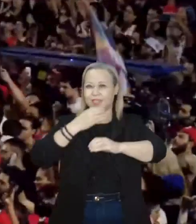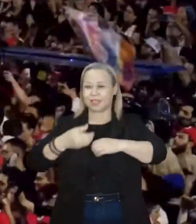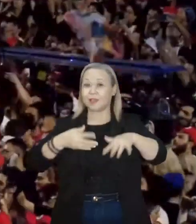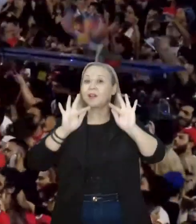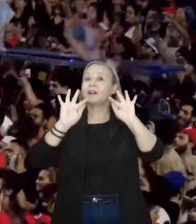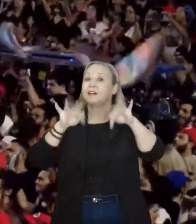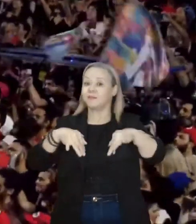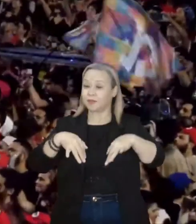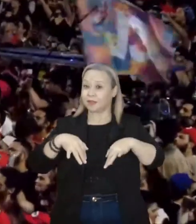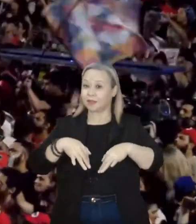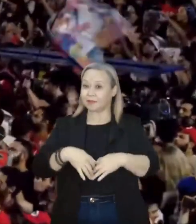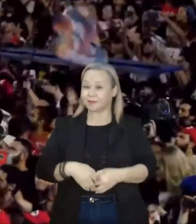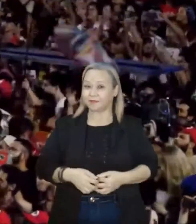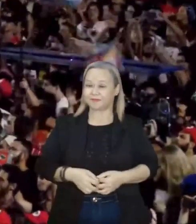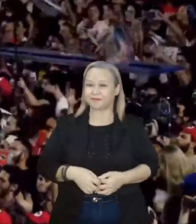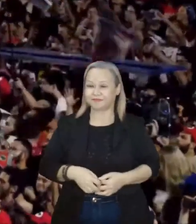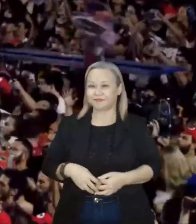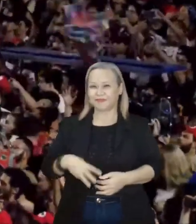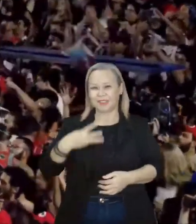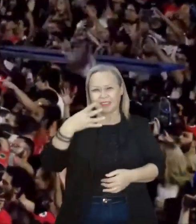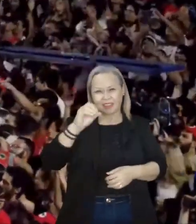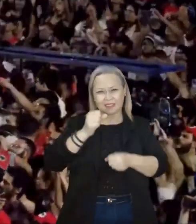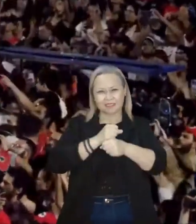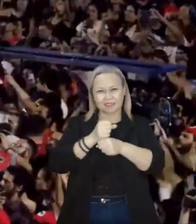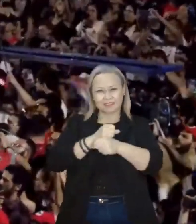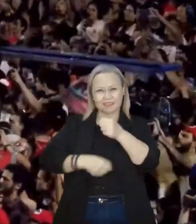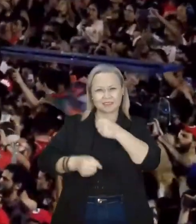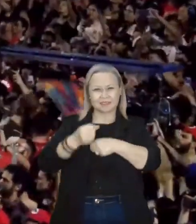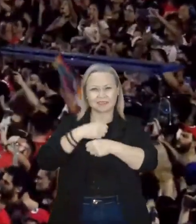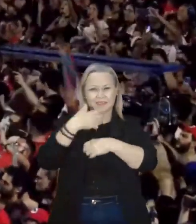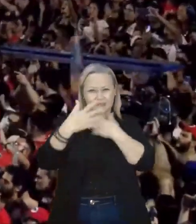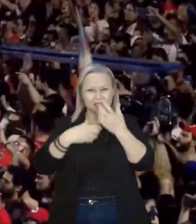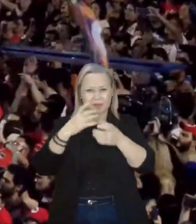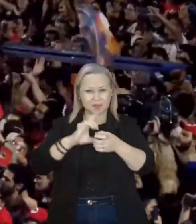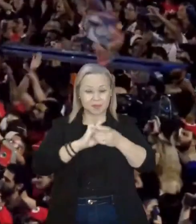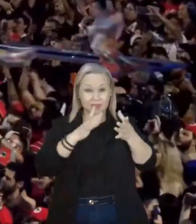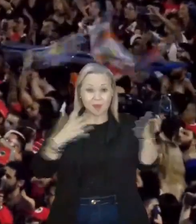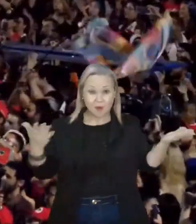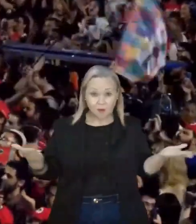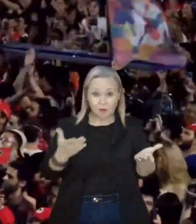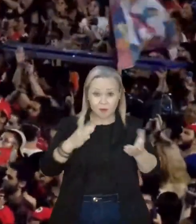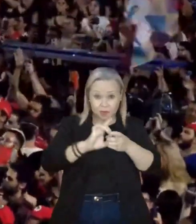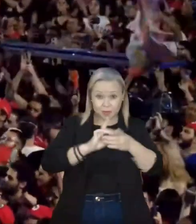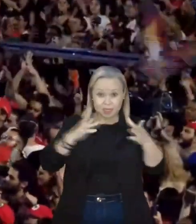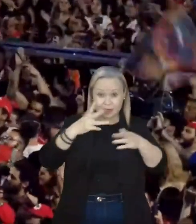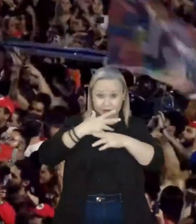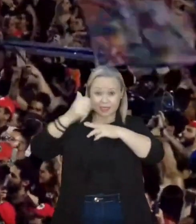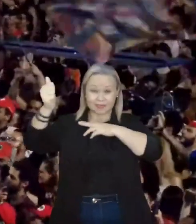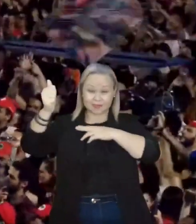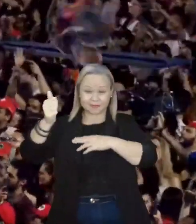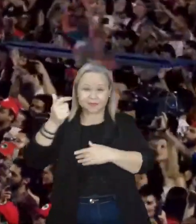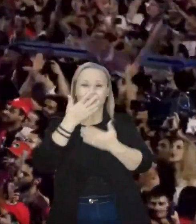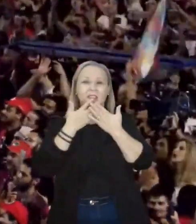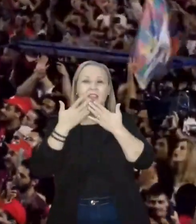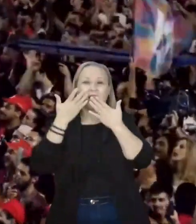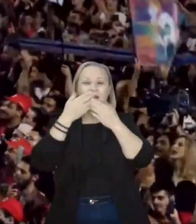a gente estava aqui lutando pela democracia. Hoje a democracia venceu a cor dessa